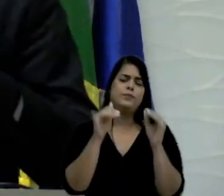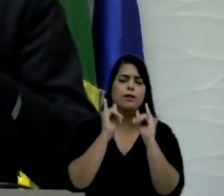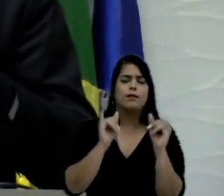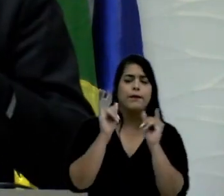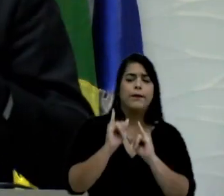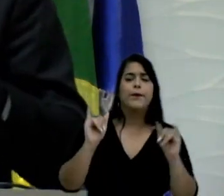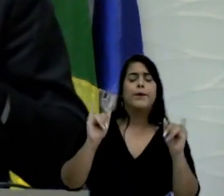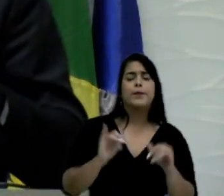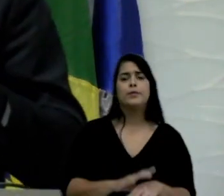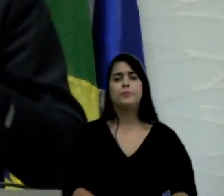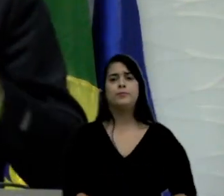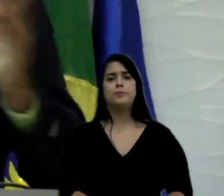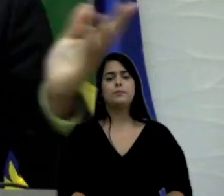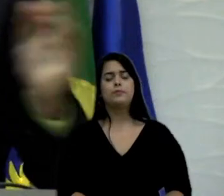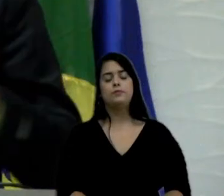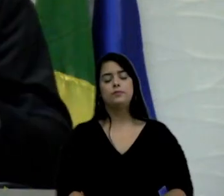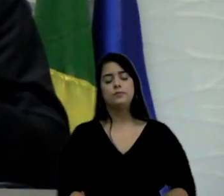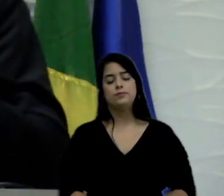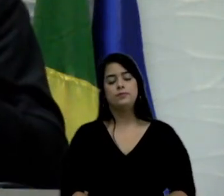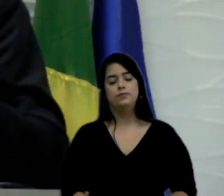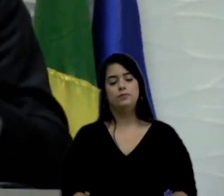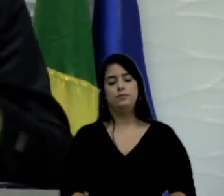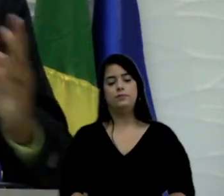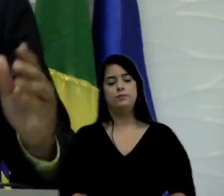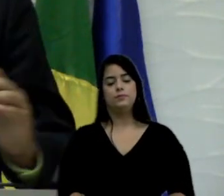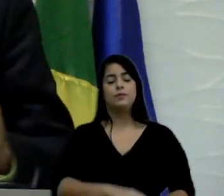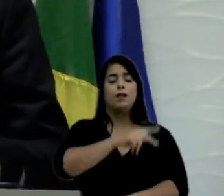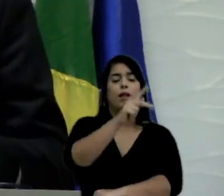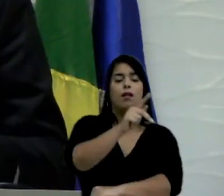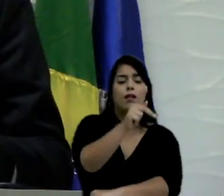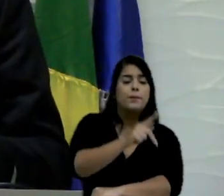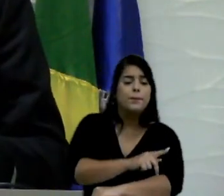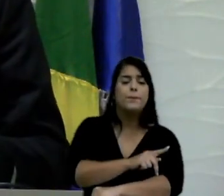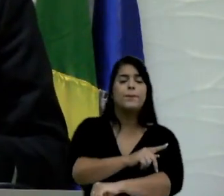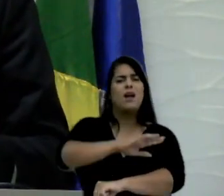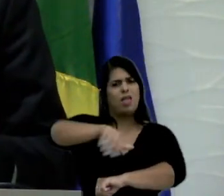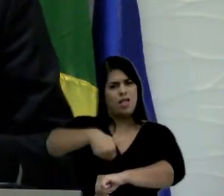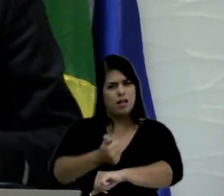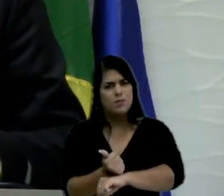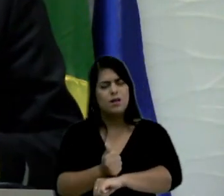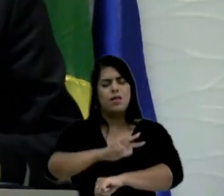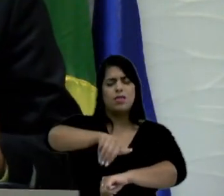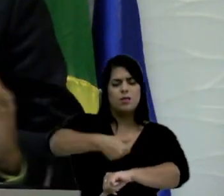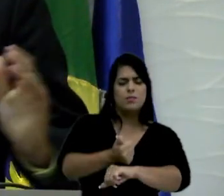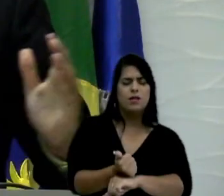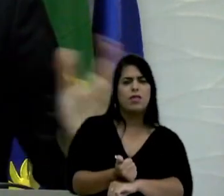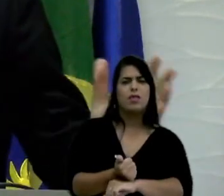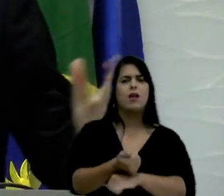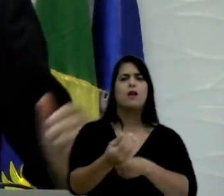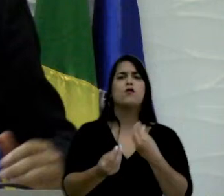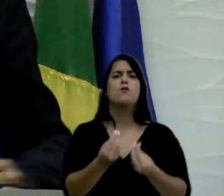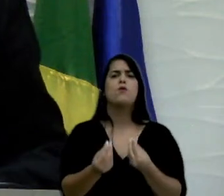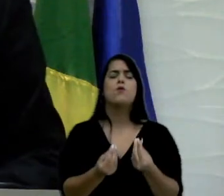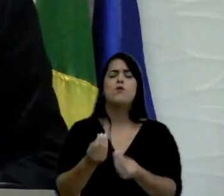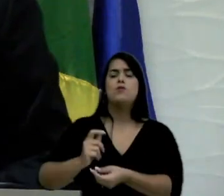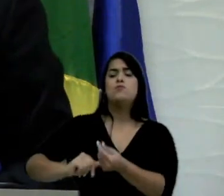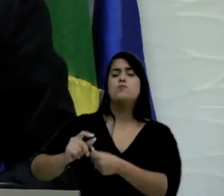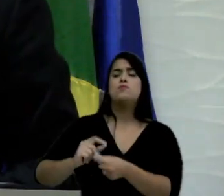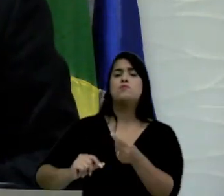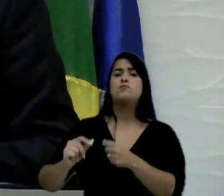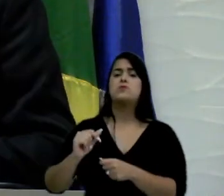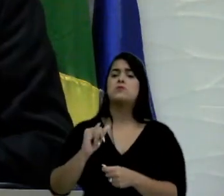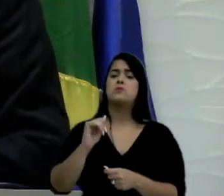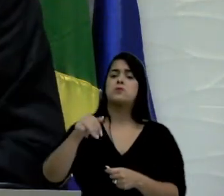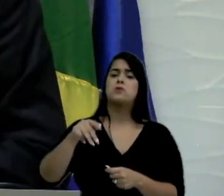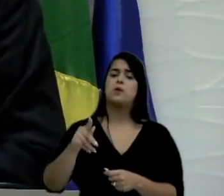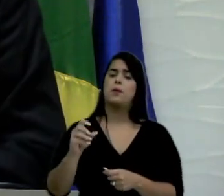como falar aqui das praças Tá se fazendo as Praças com dinheiro de imposto